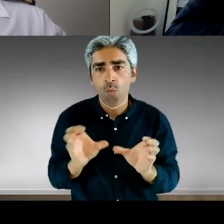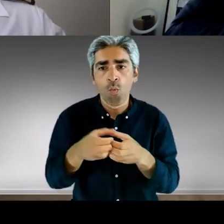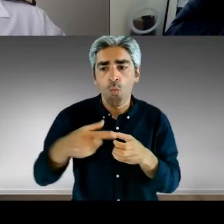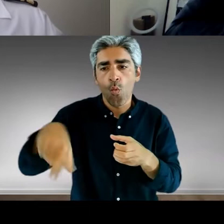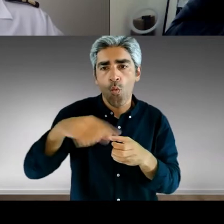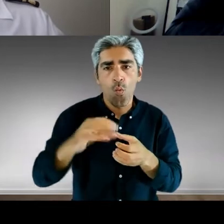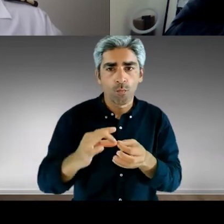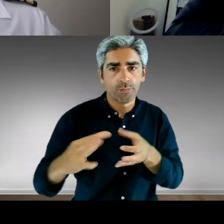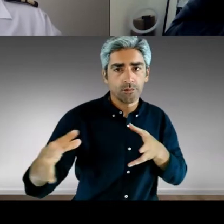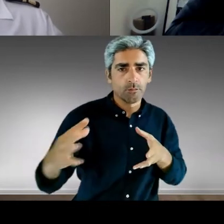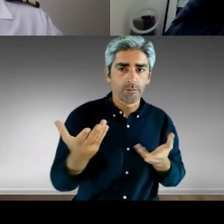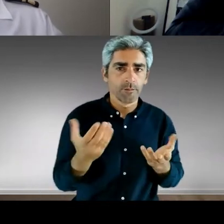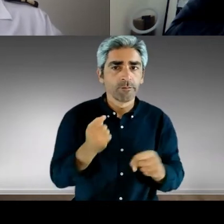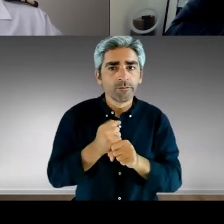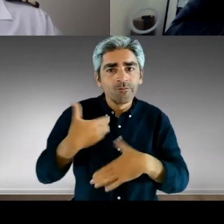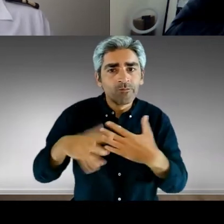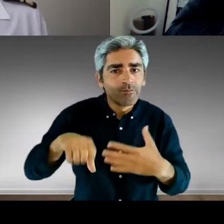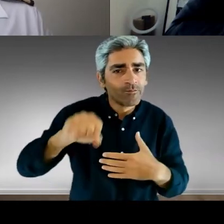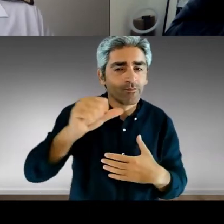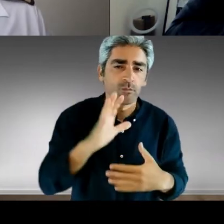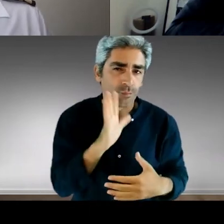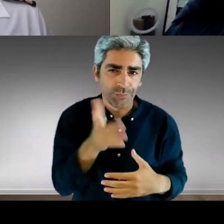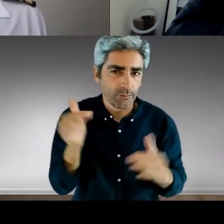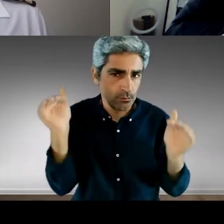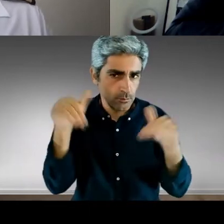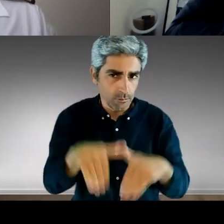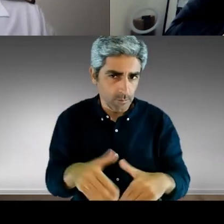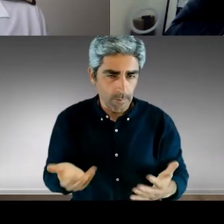desempenho com vista ao alto rendimento.